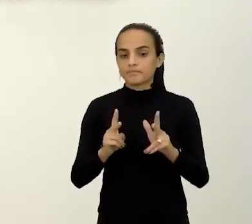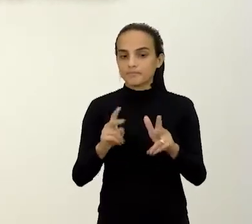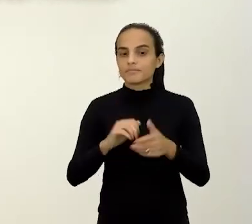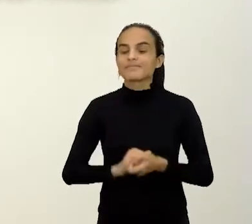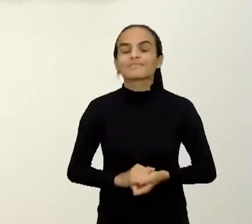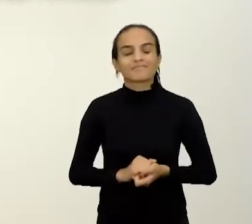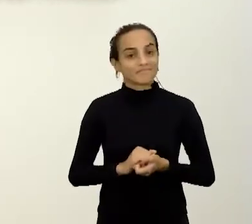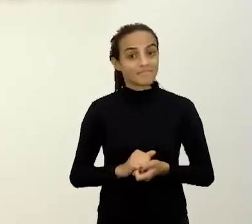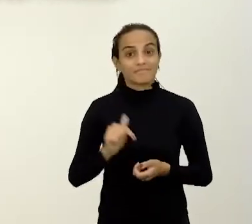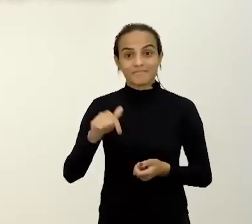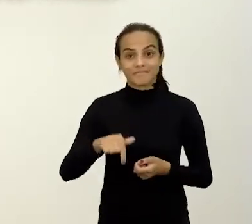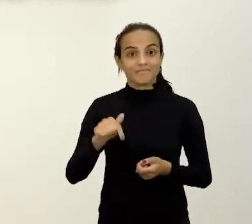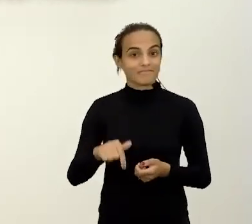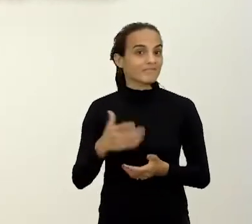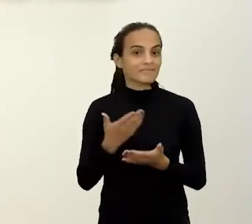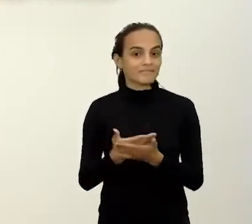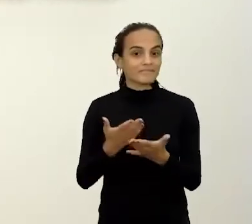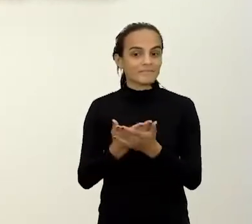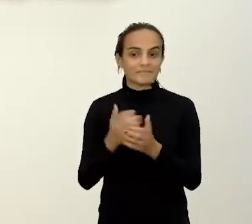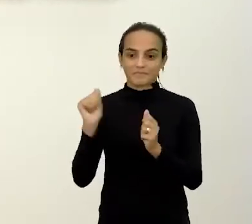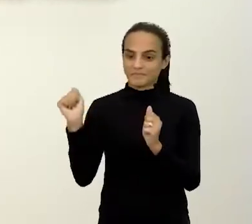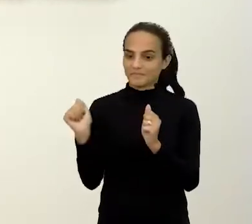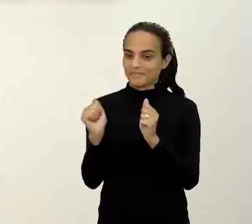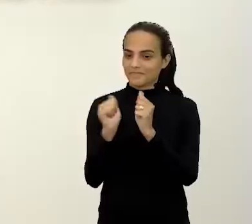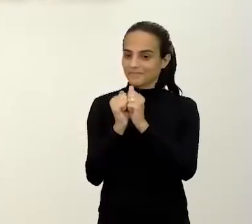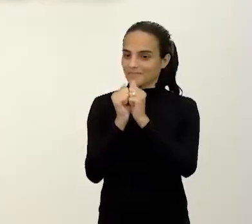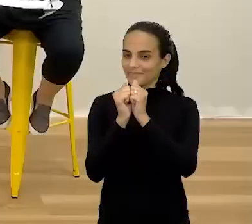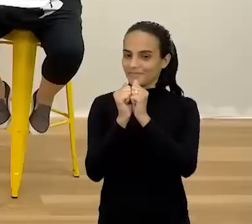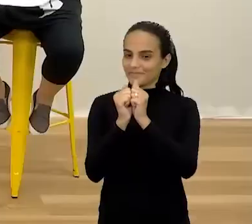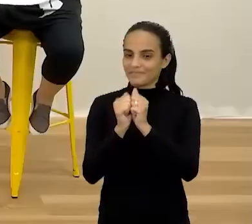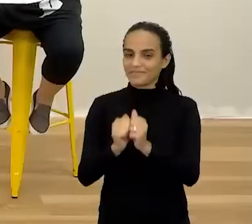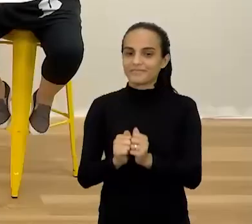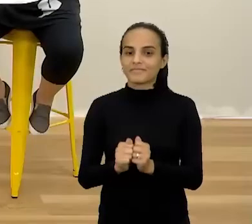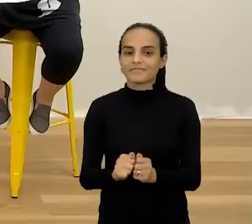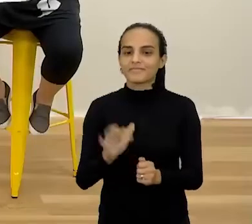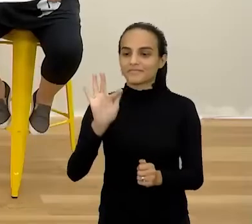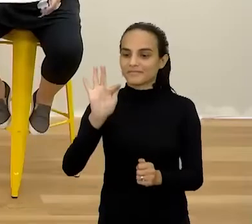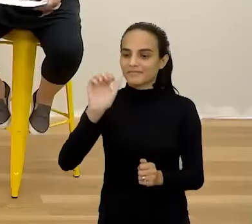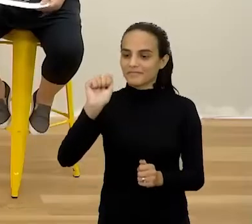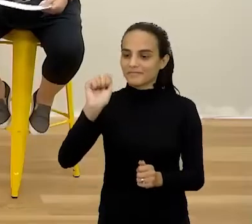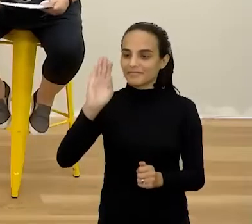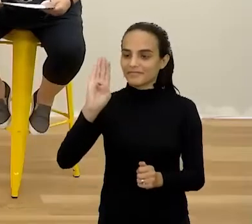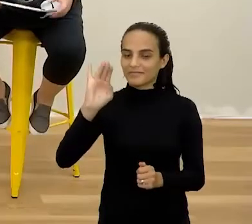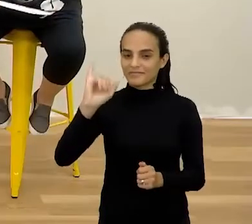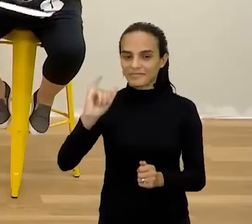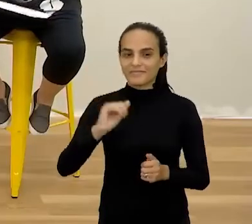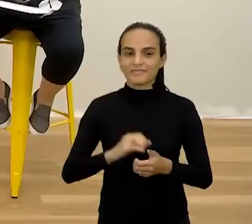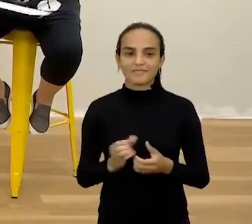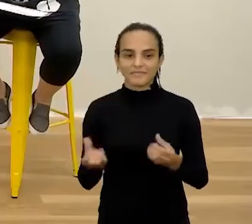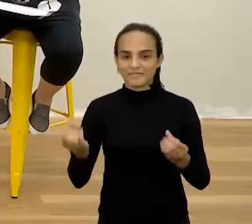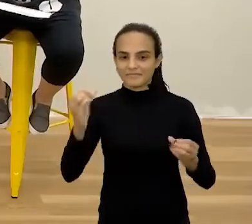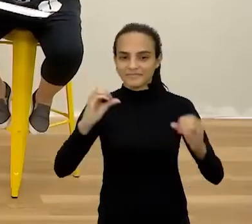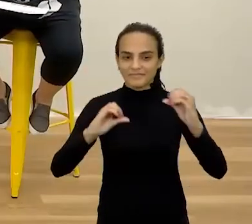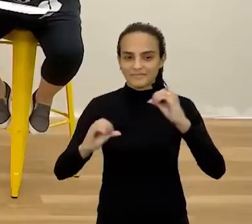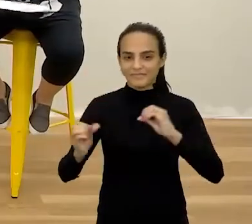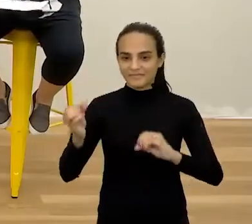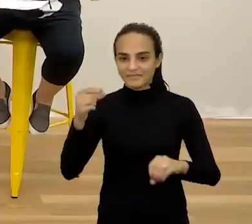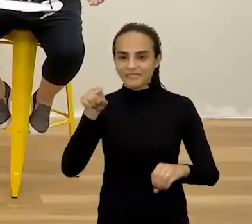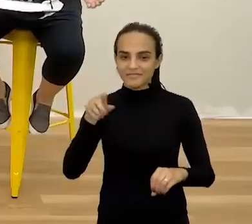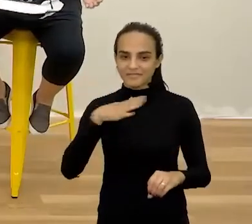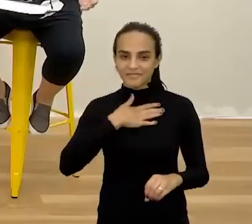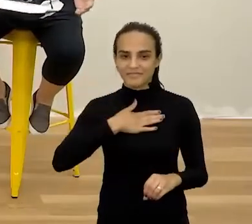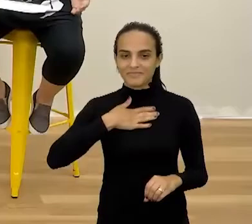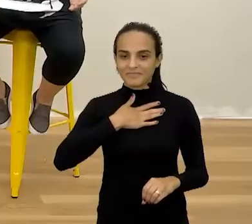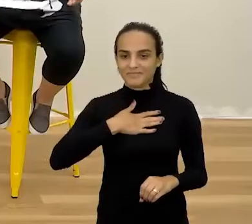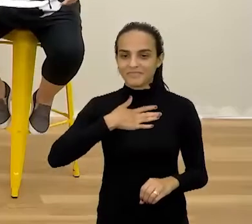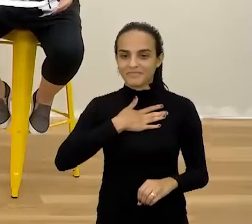essa aula, tá aqui comigo a Fabi, né? No clima de Química. Ela gostou e agora tem